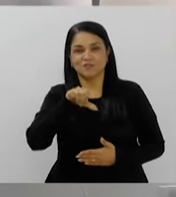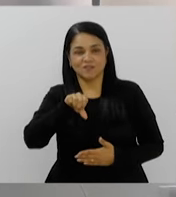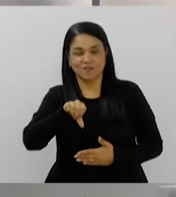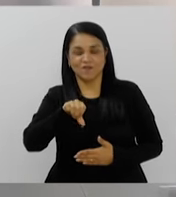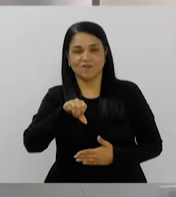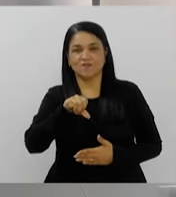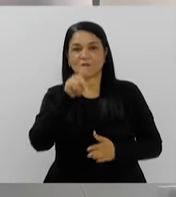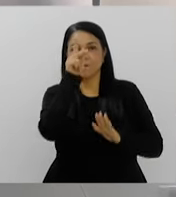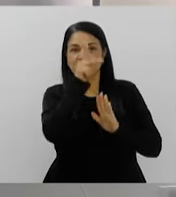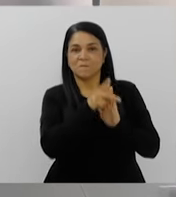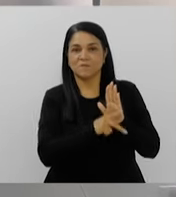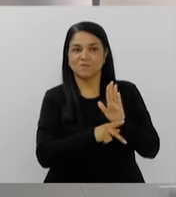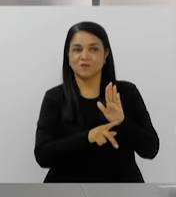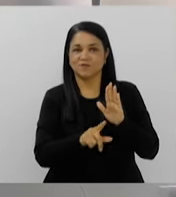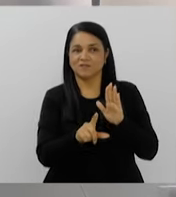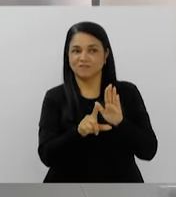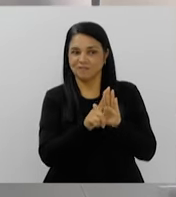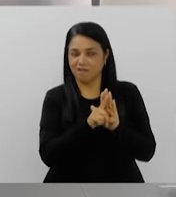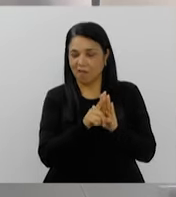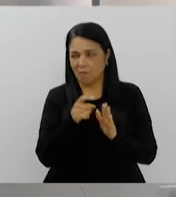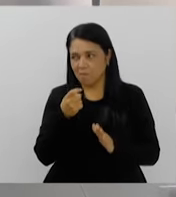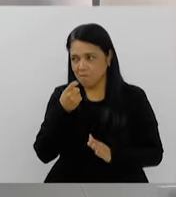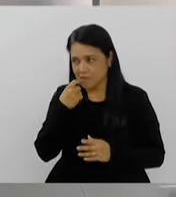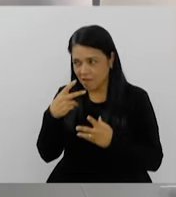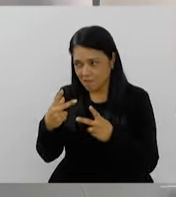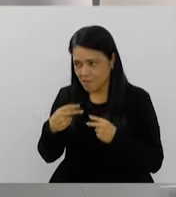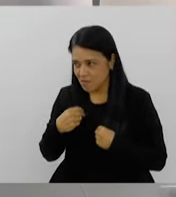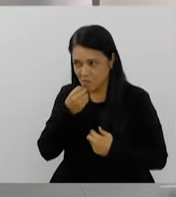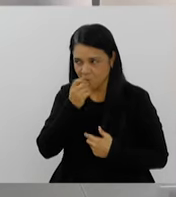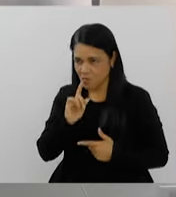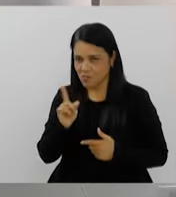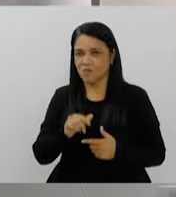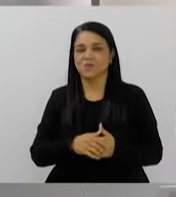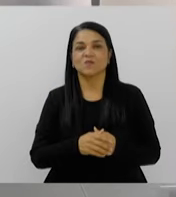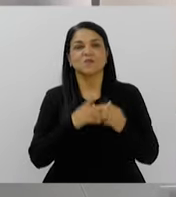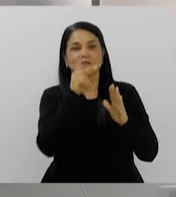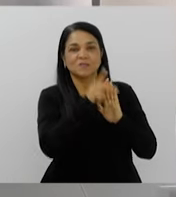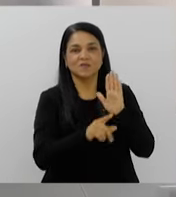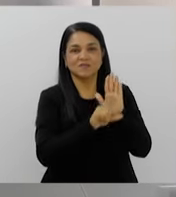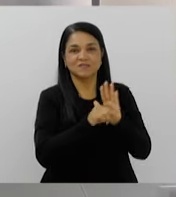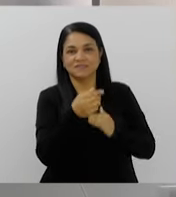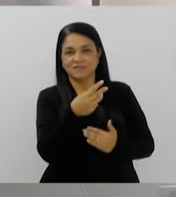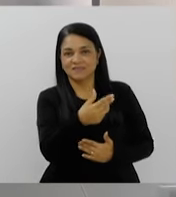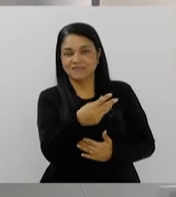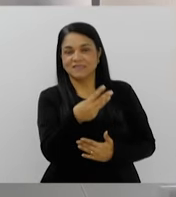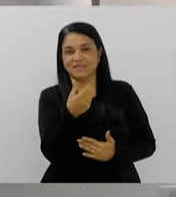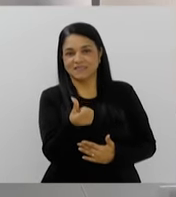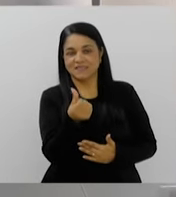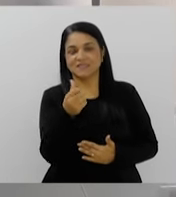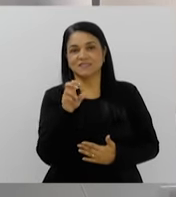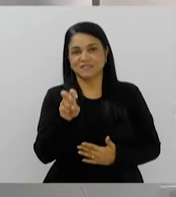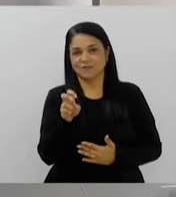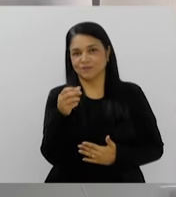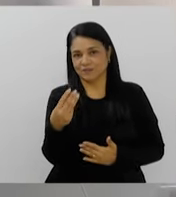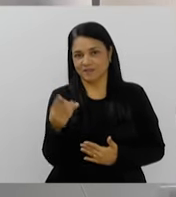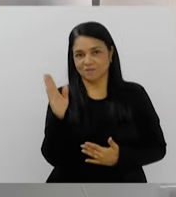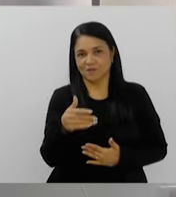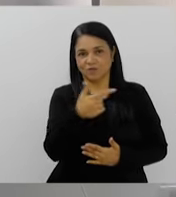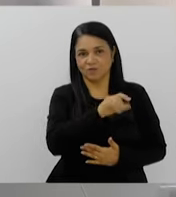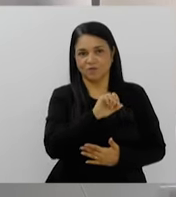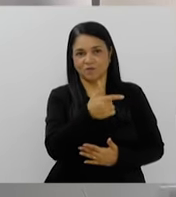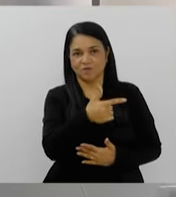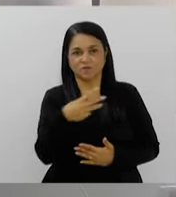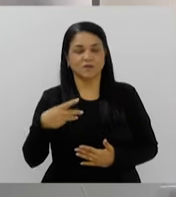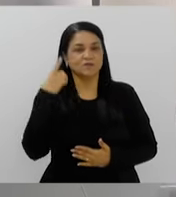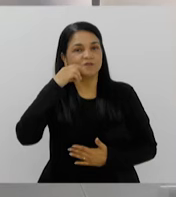da pauta. Presente de peixe não é bom sinal, não. Projeto de Lei 3653 de 24, de autoria do deputado Jair